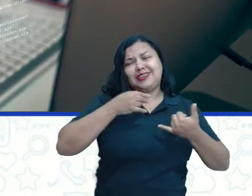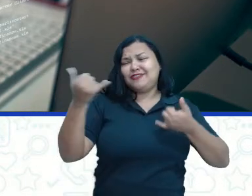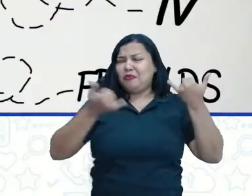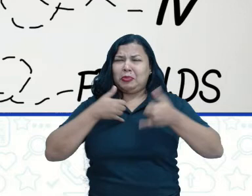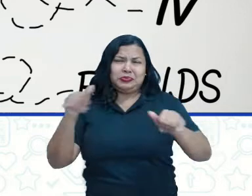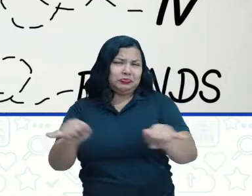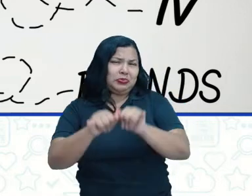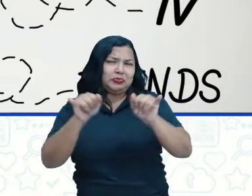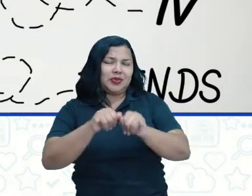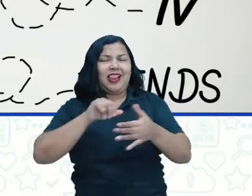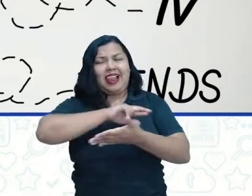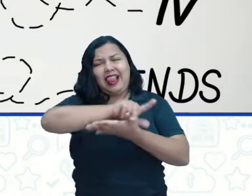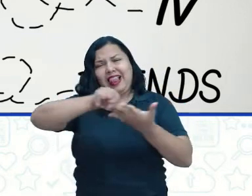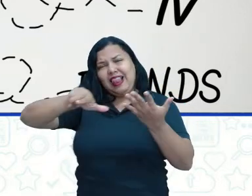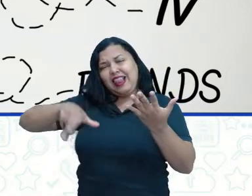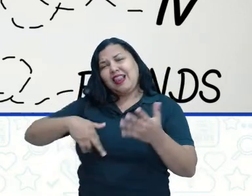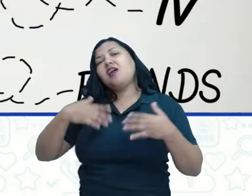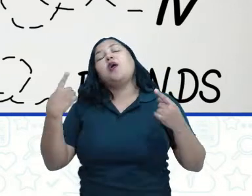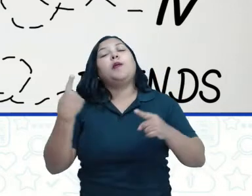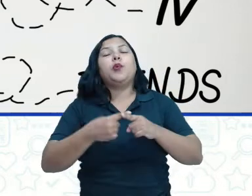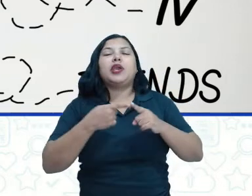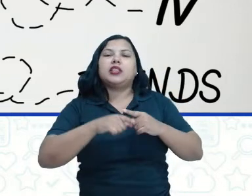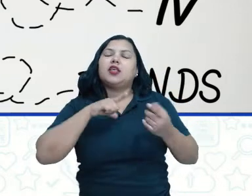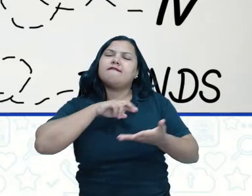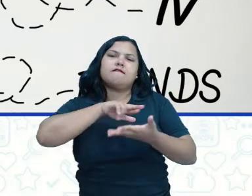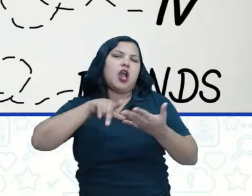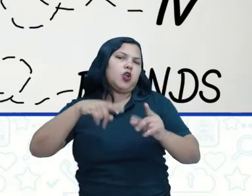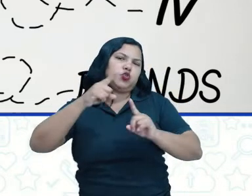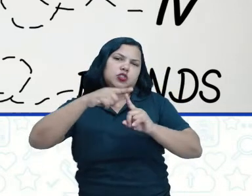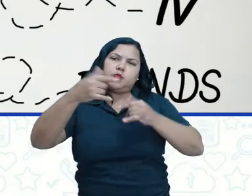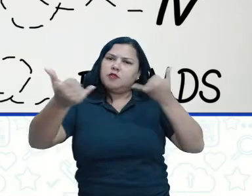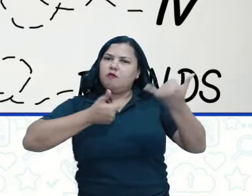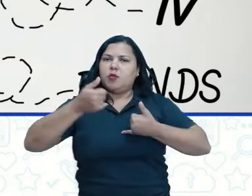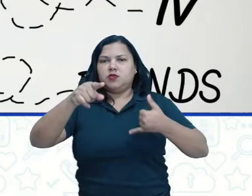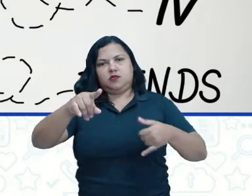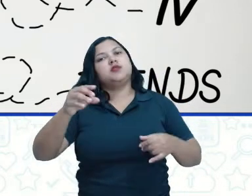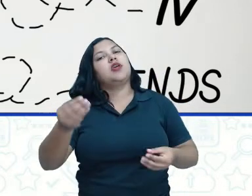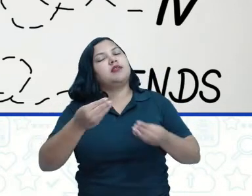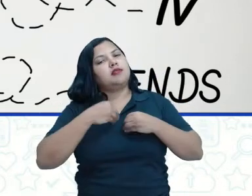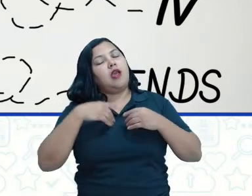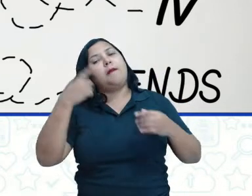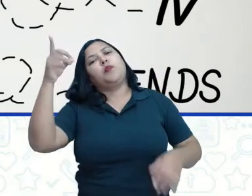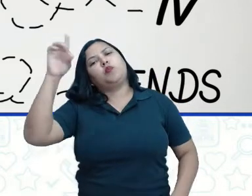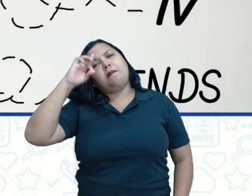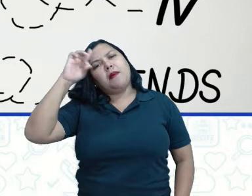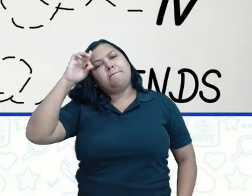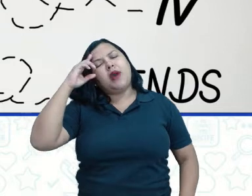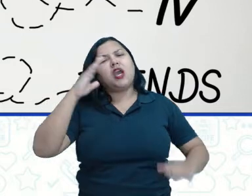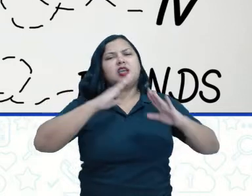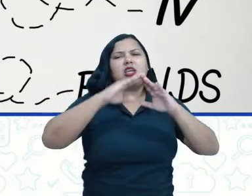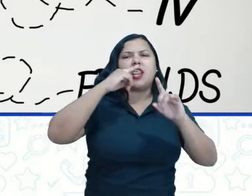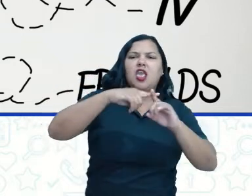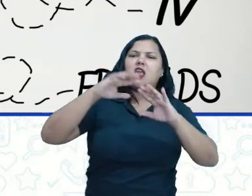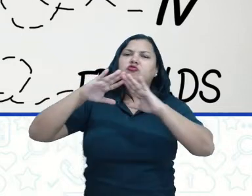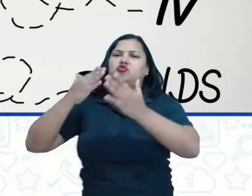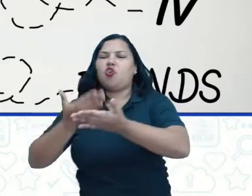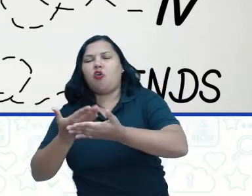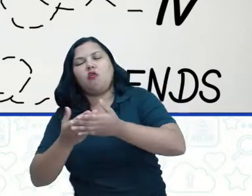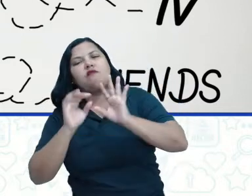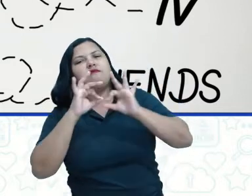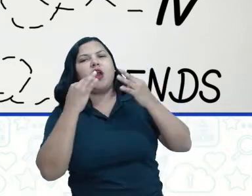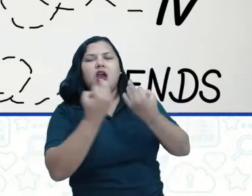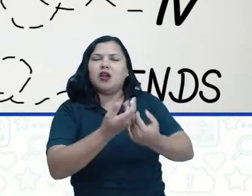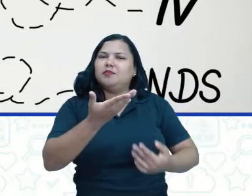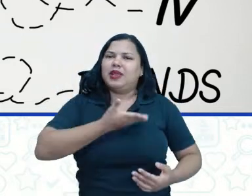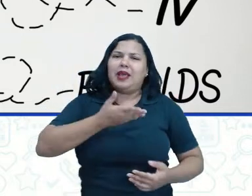descartáveis. Por quê? Porque tem coisa da família, da escola, né? De repente da igreja, né? De